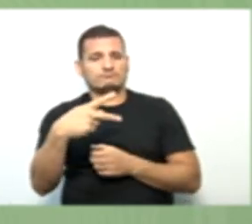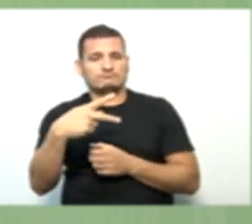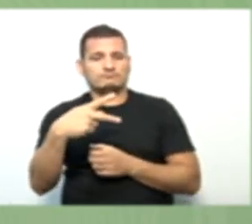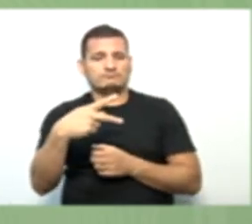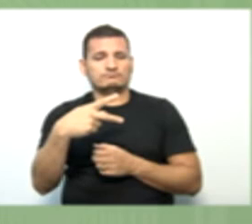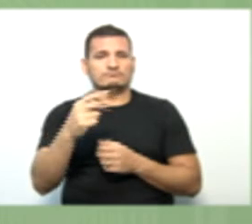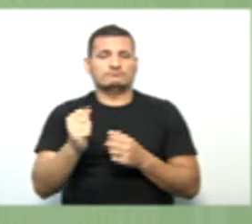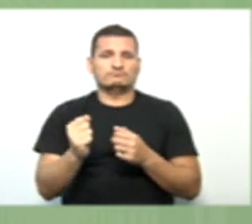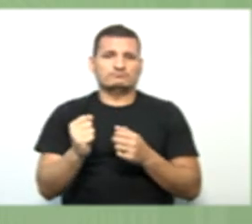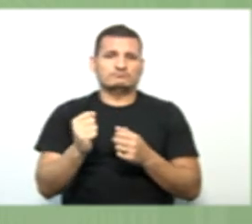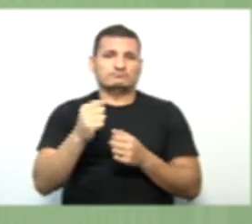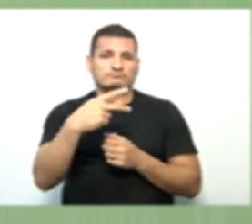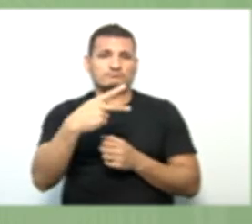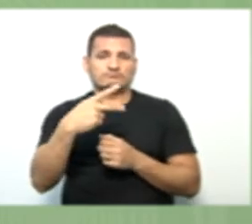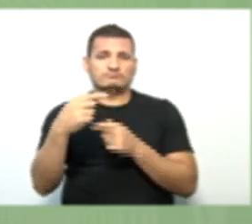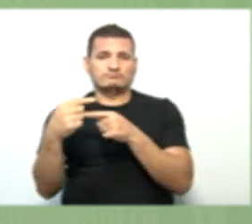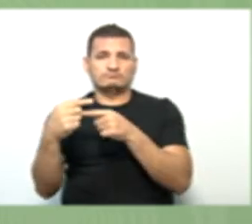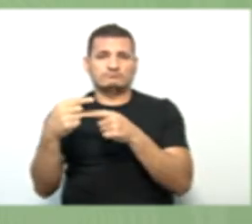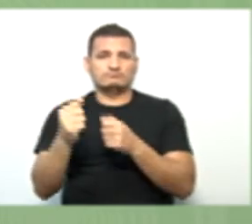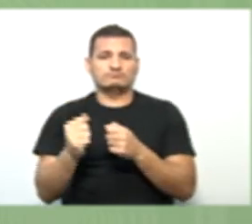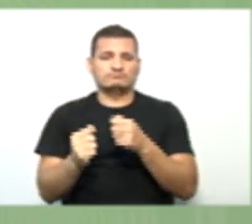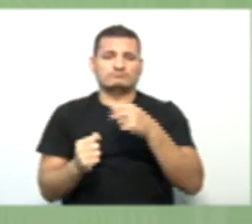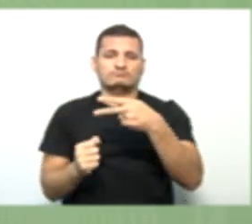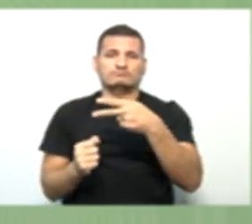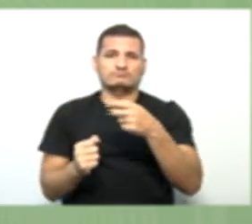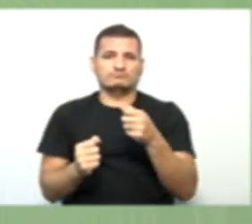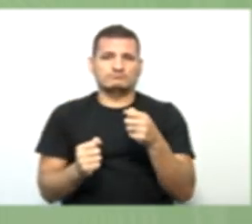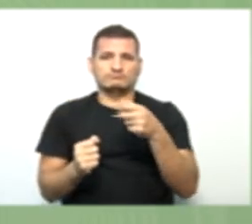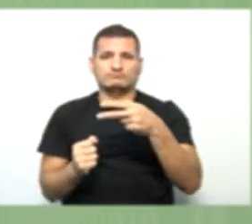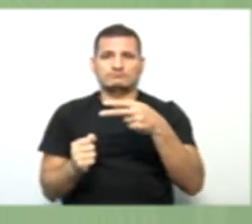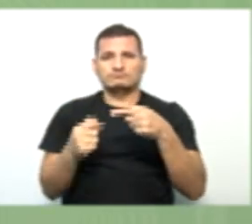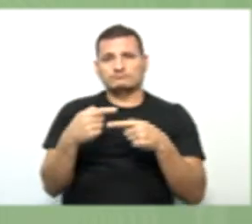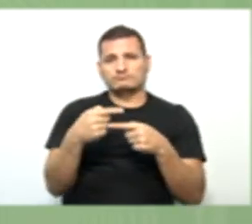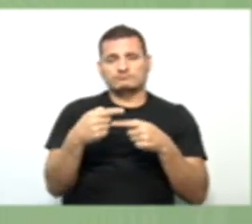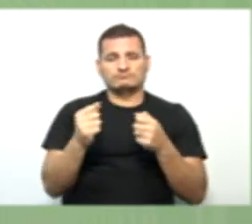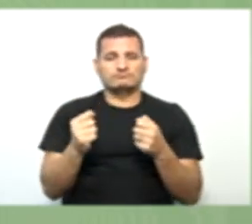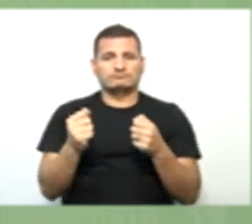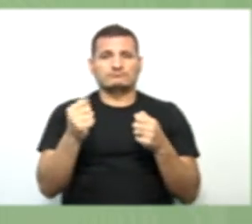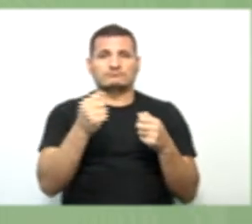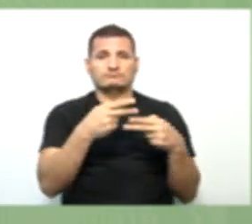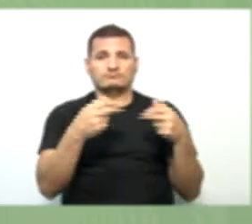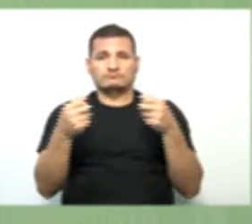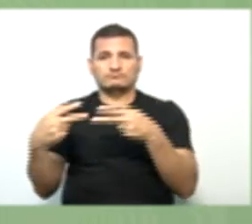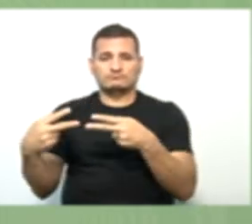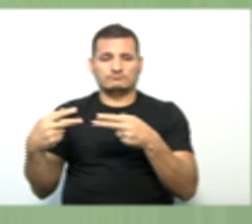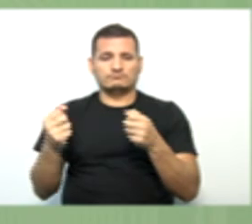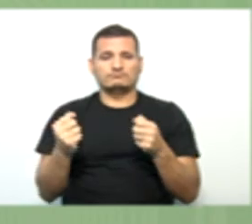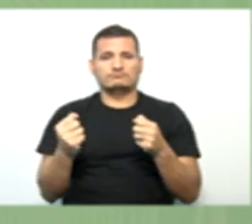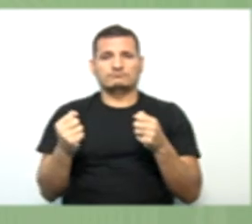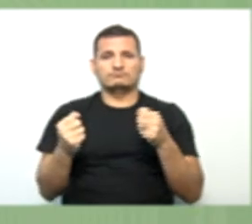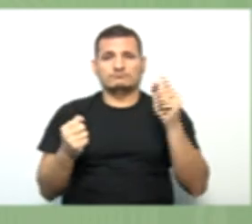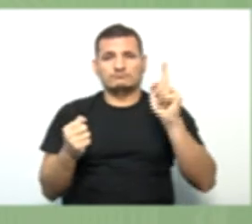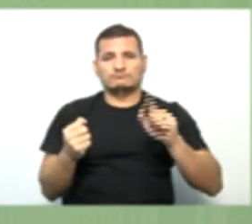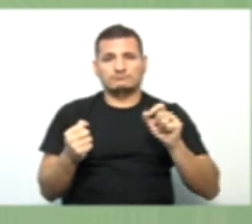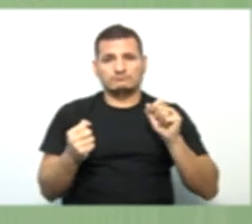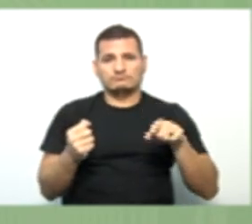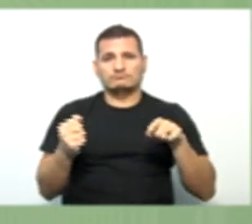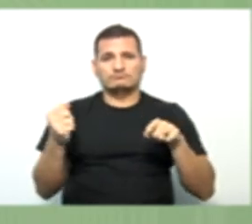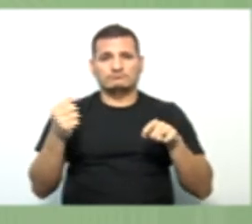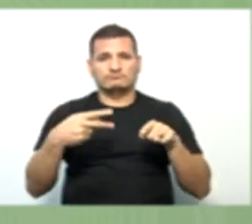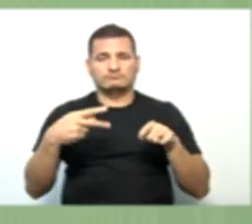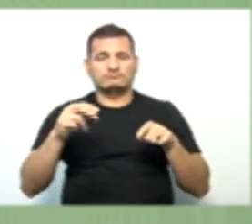igual, menor, menor ou igual, o igual, igual e o diferente. Então, lembrando que essas operações aqui sempre vão ter